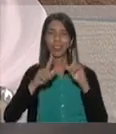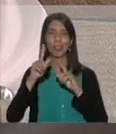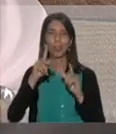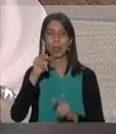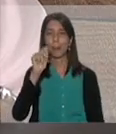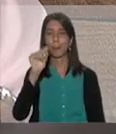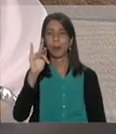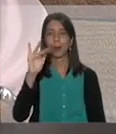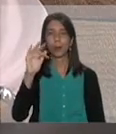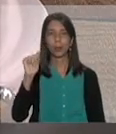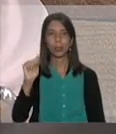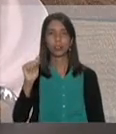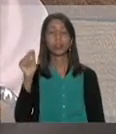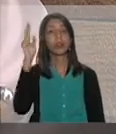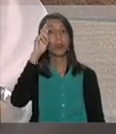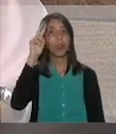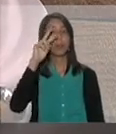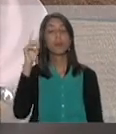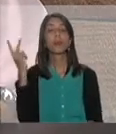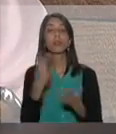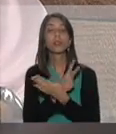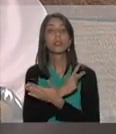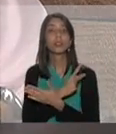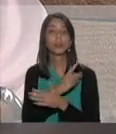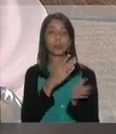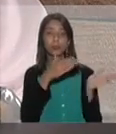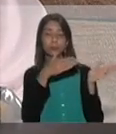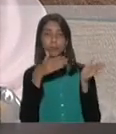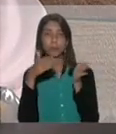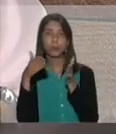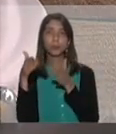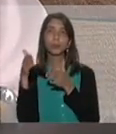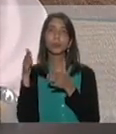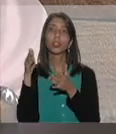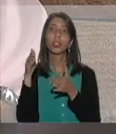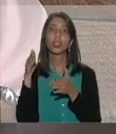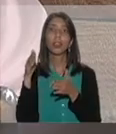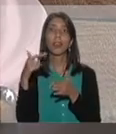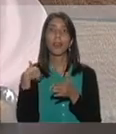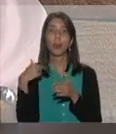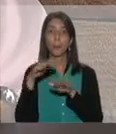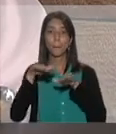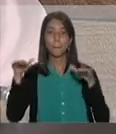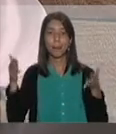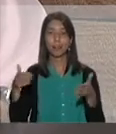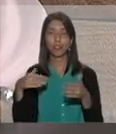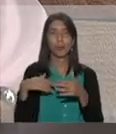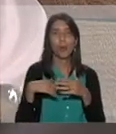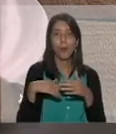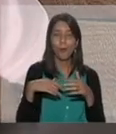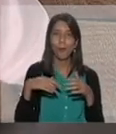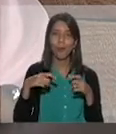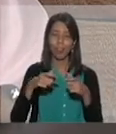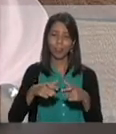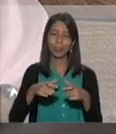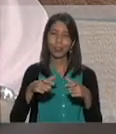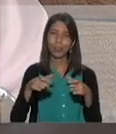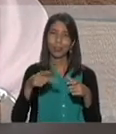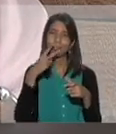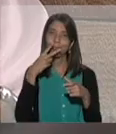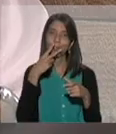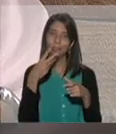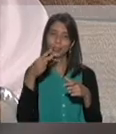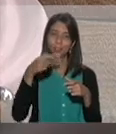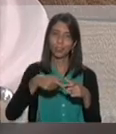para a TV Paulista. E eu me lembro que houve um incidente na cena, eu contracenando com a mulher dele, eu esbarrei na mesa, caiu o